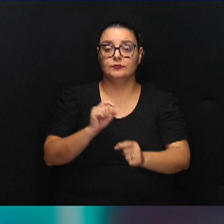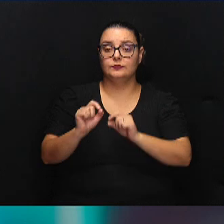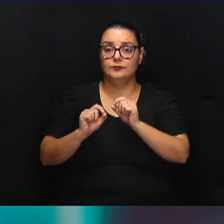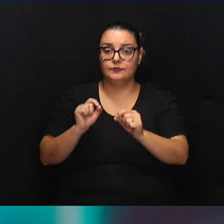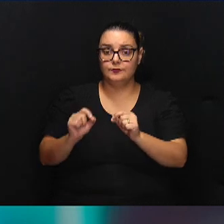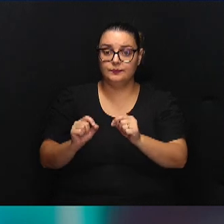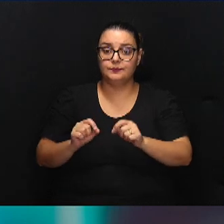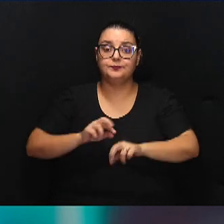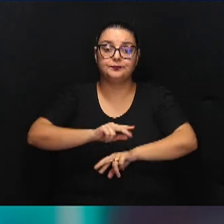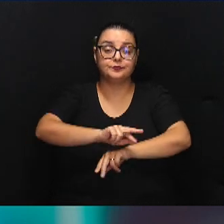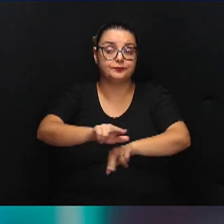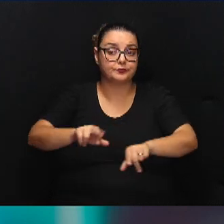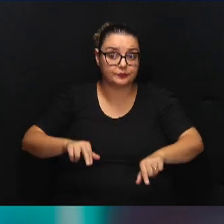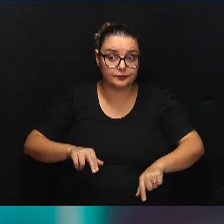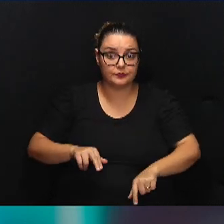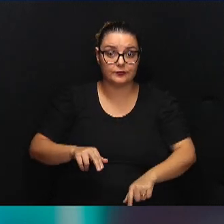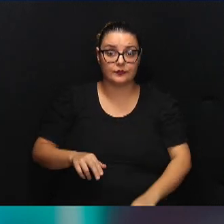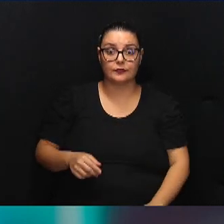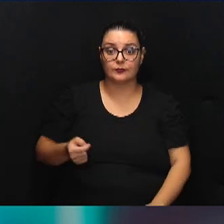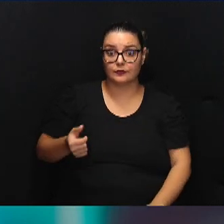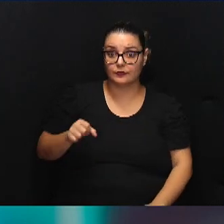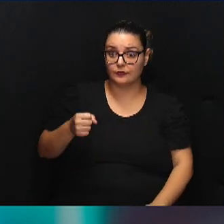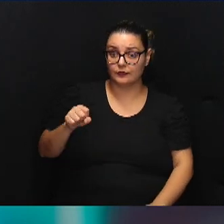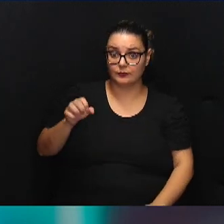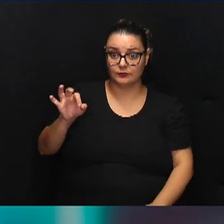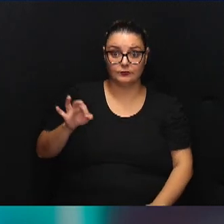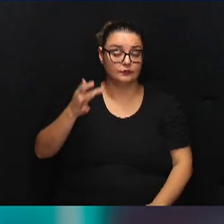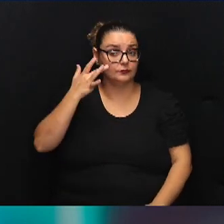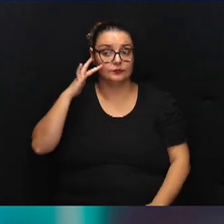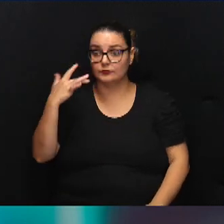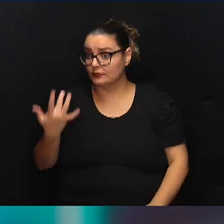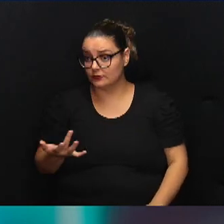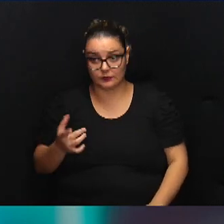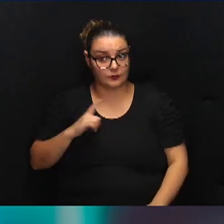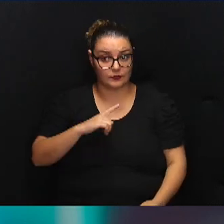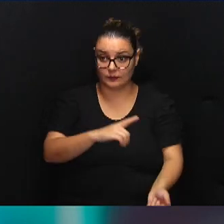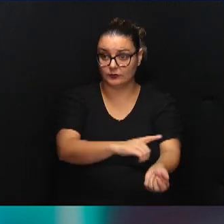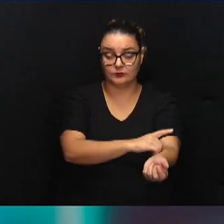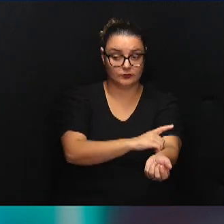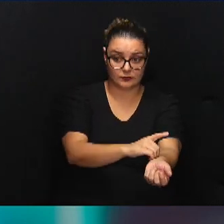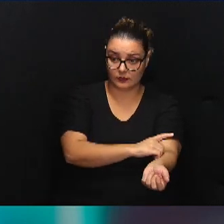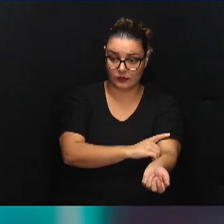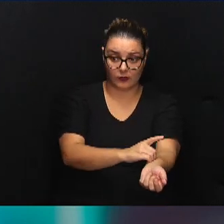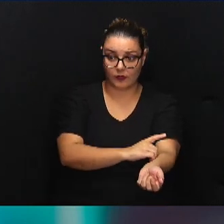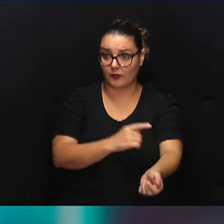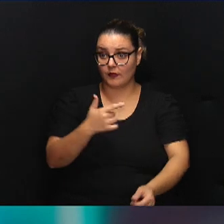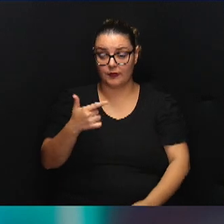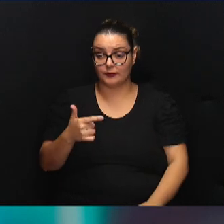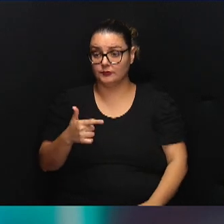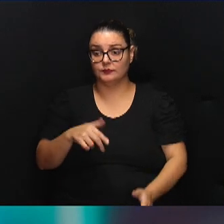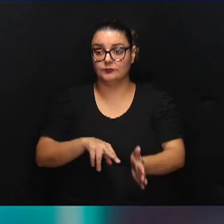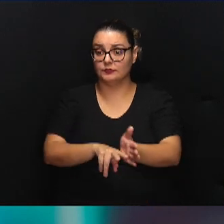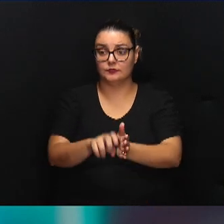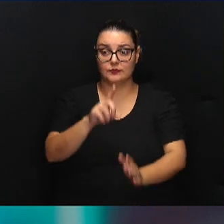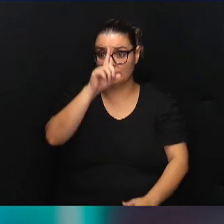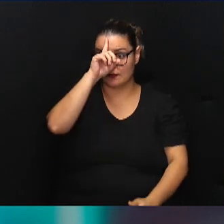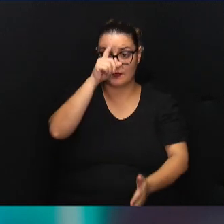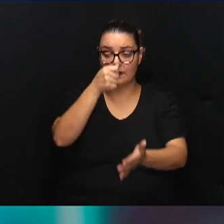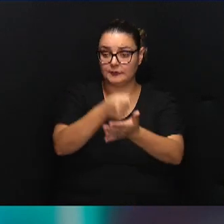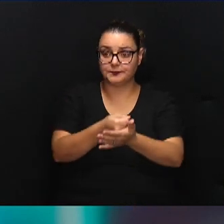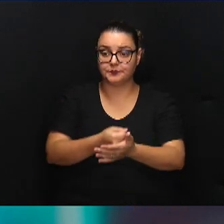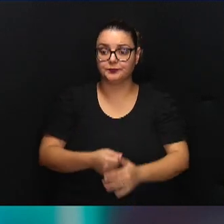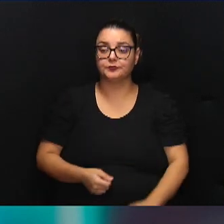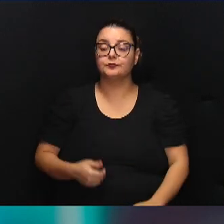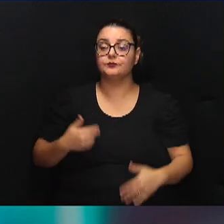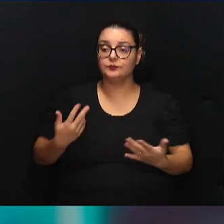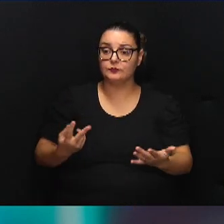muitas delas, quase 8%, não sabem ainda que têm diabetes, não tiveram ainda seu diagnóstico definido. E